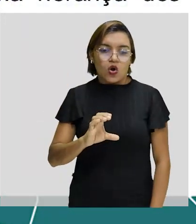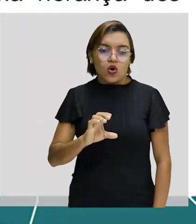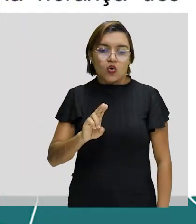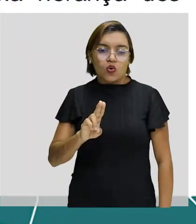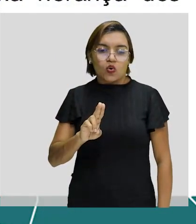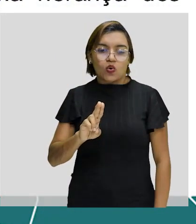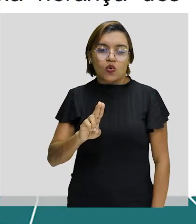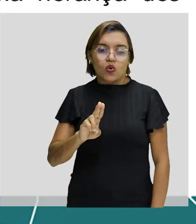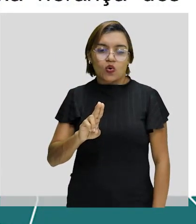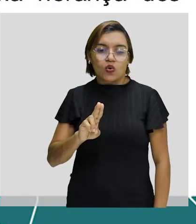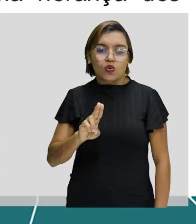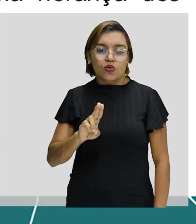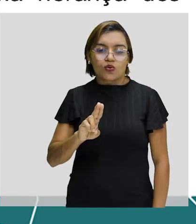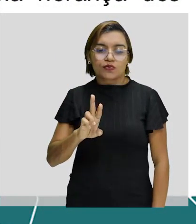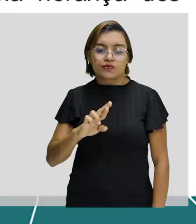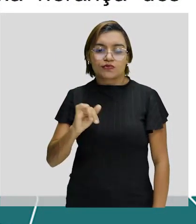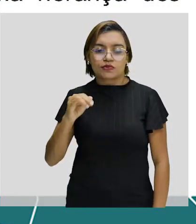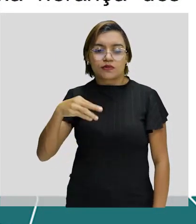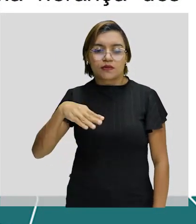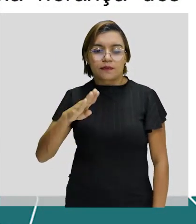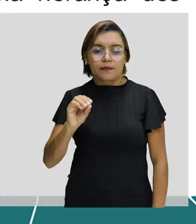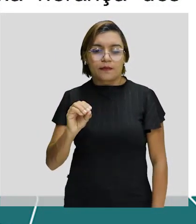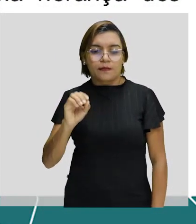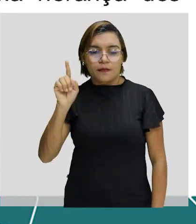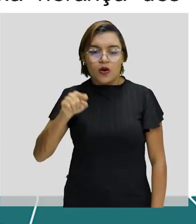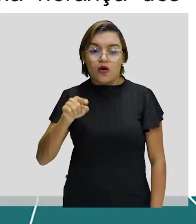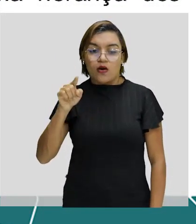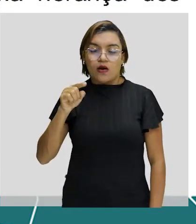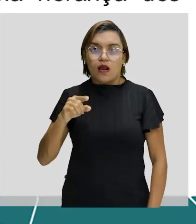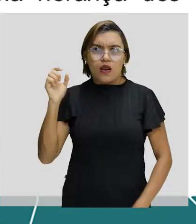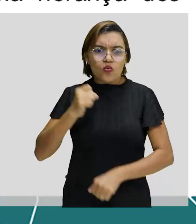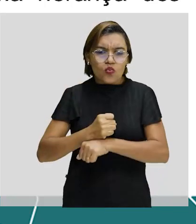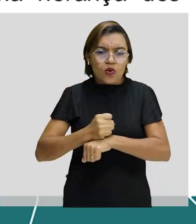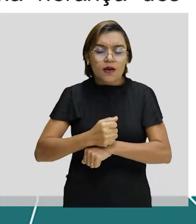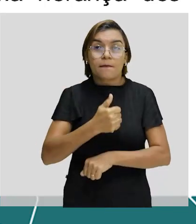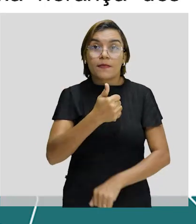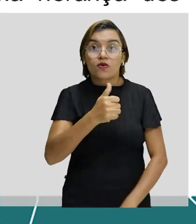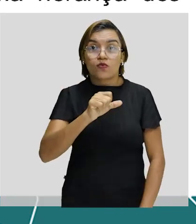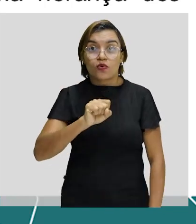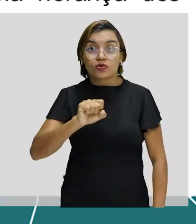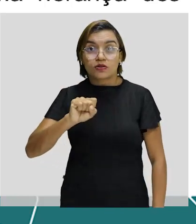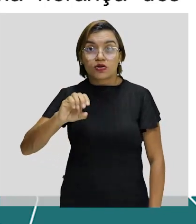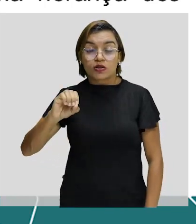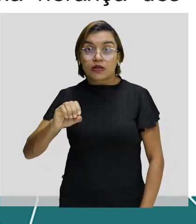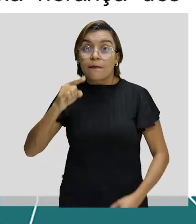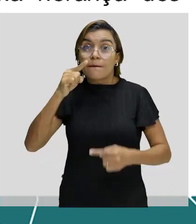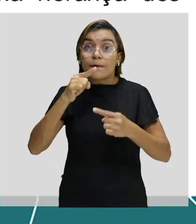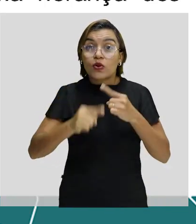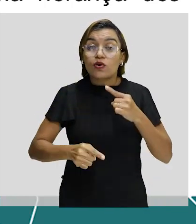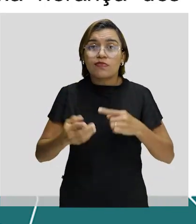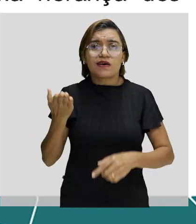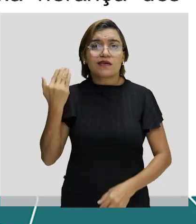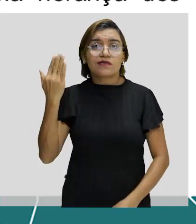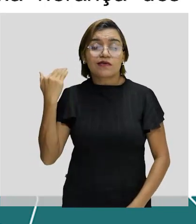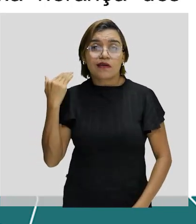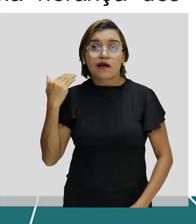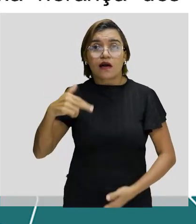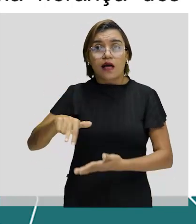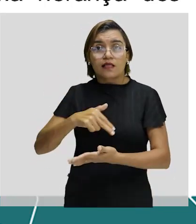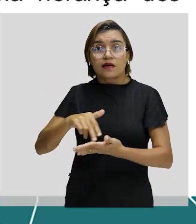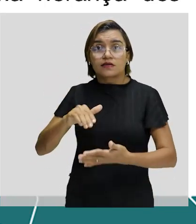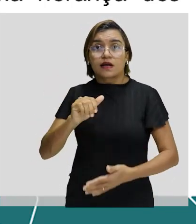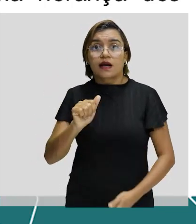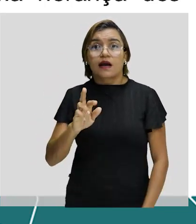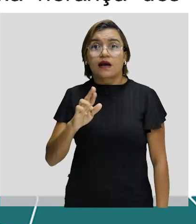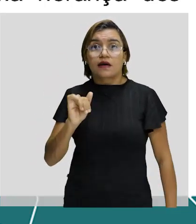foi proibido. Ele foi proibido lá pelo estado do Pará de ser realizado a dança do